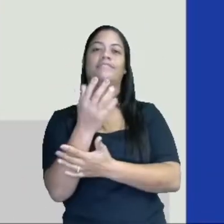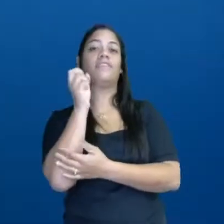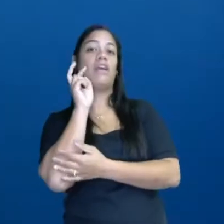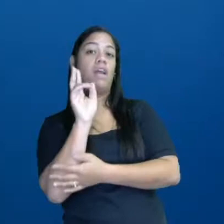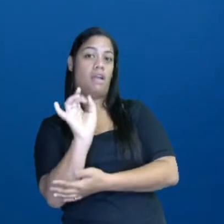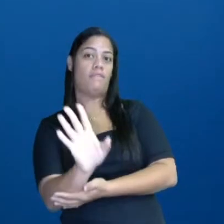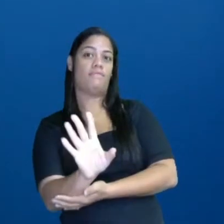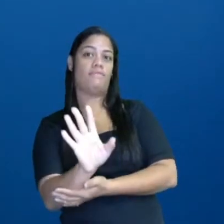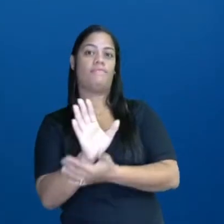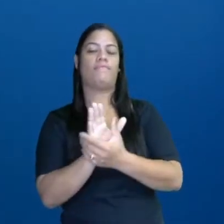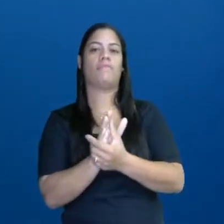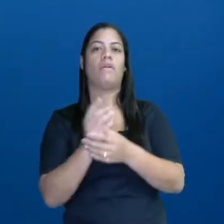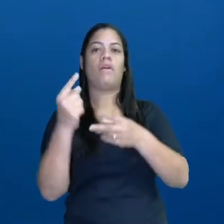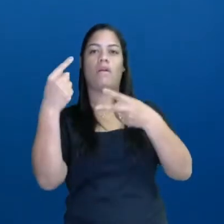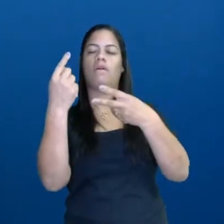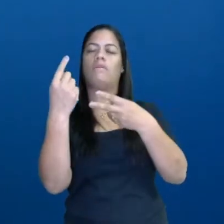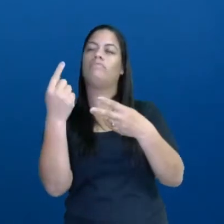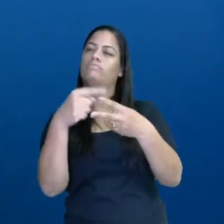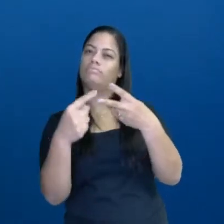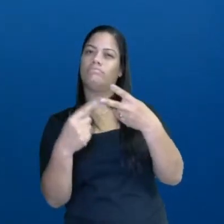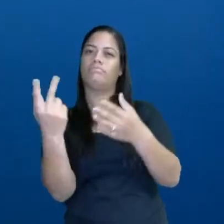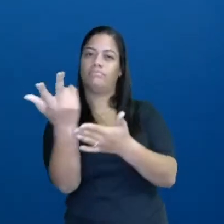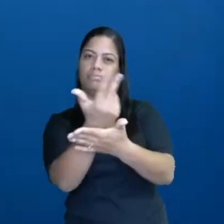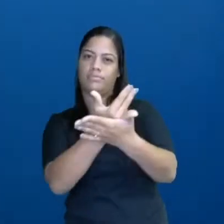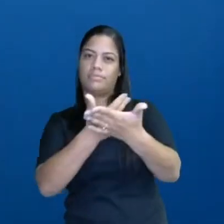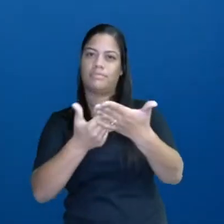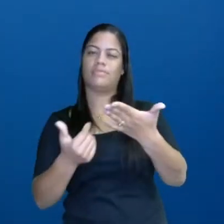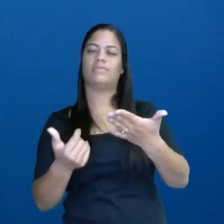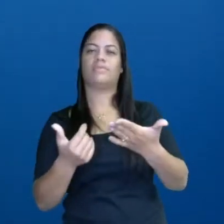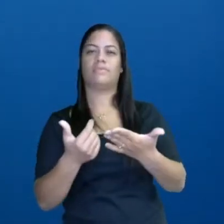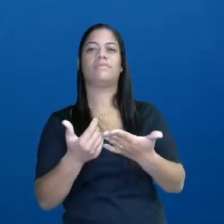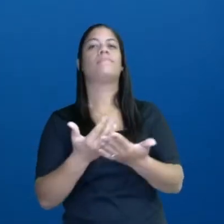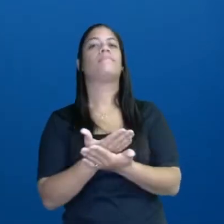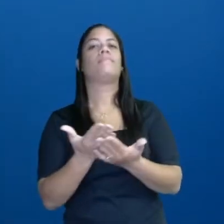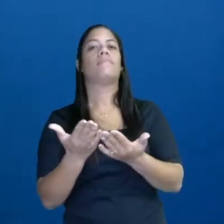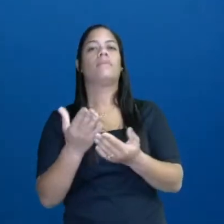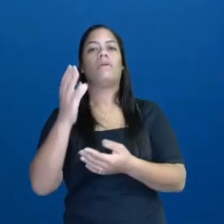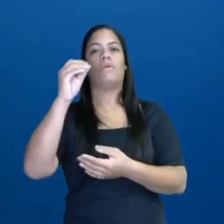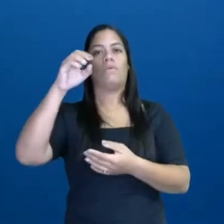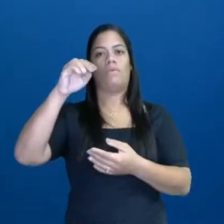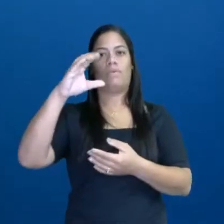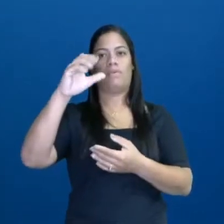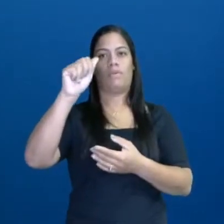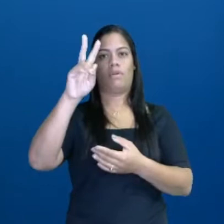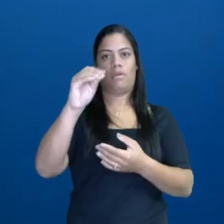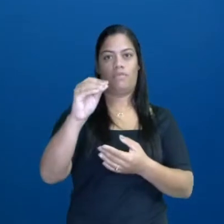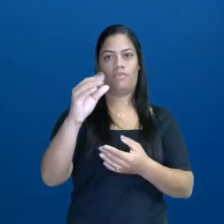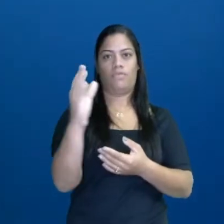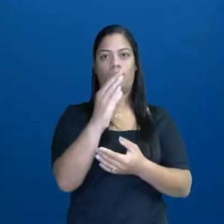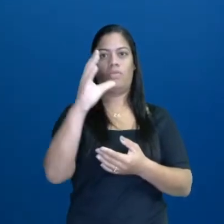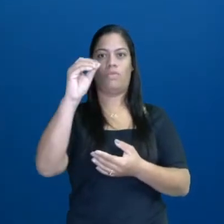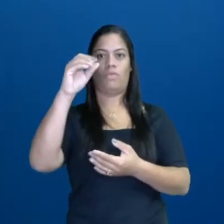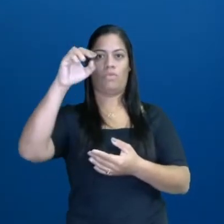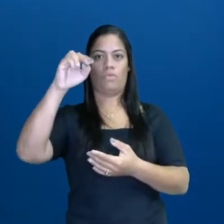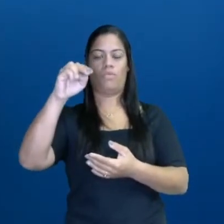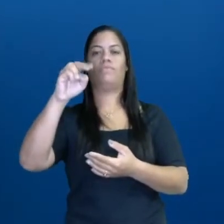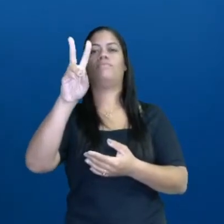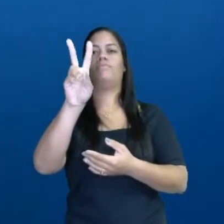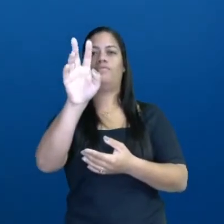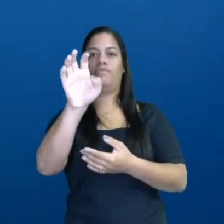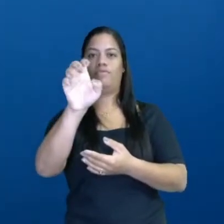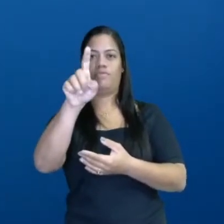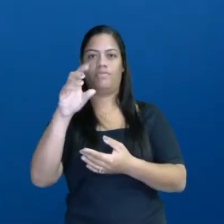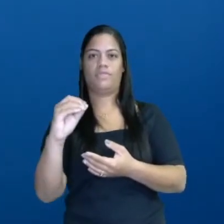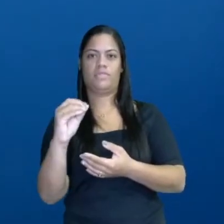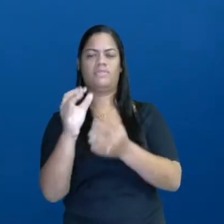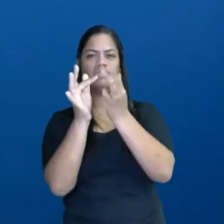Eu trouxe aqui duas imagens para vocês, tá certo? O meu polígono côncavo e o meu polígono convexo, tá? Então,